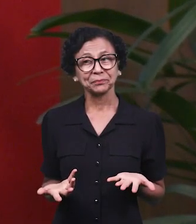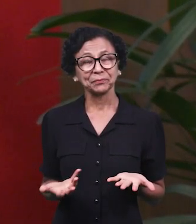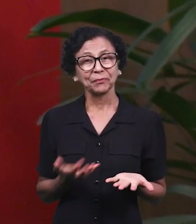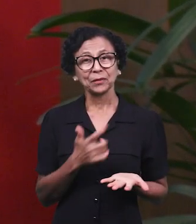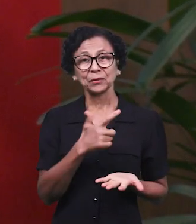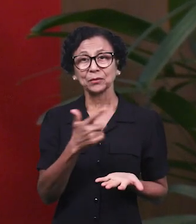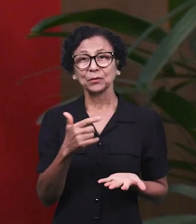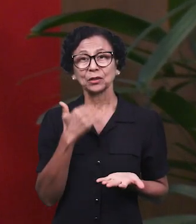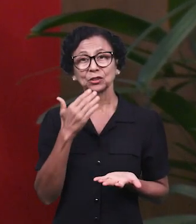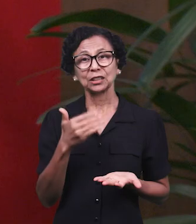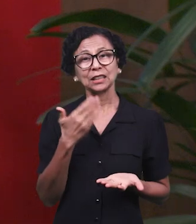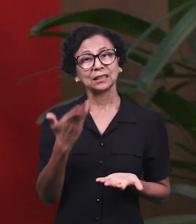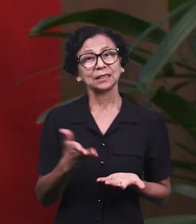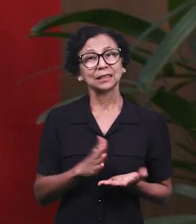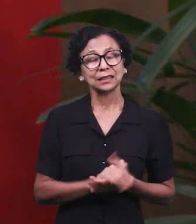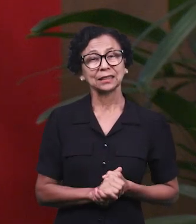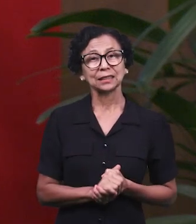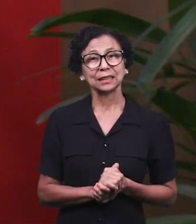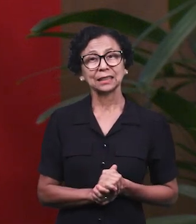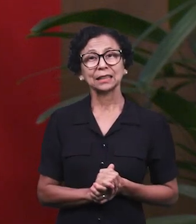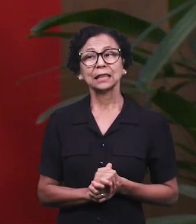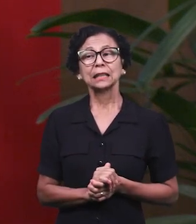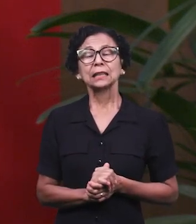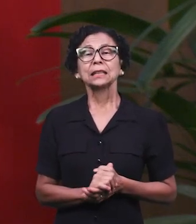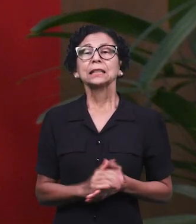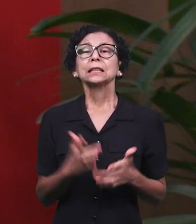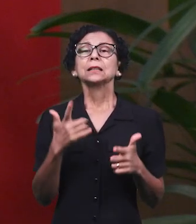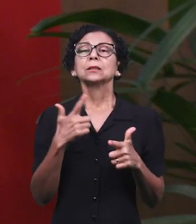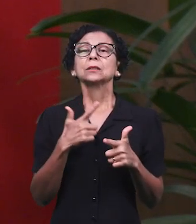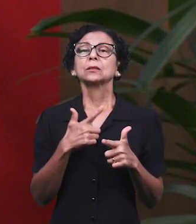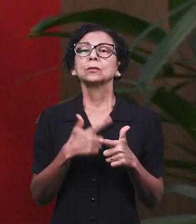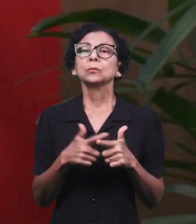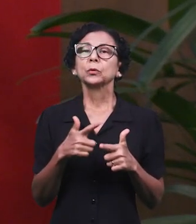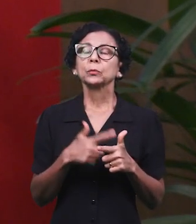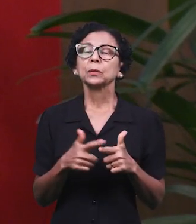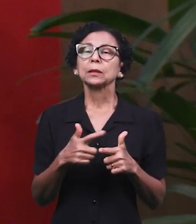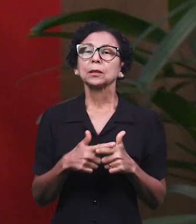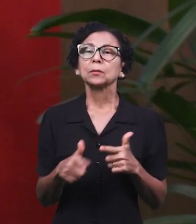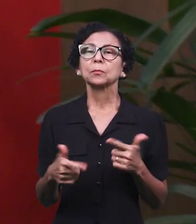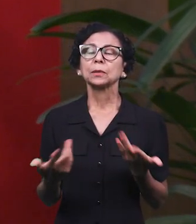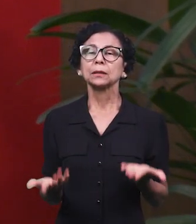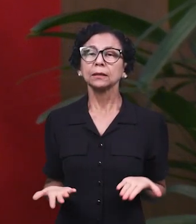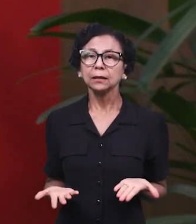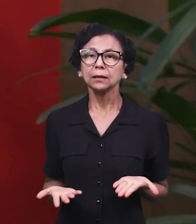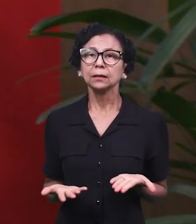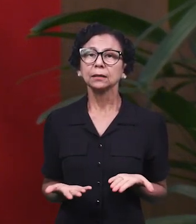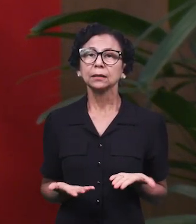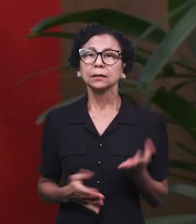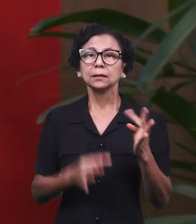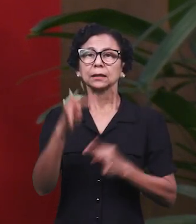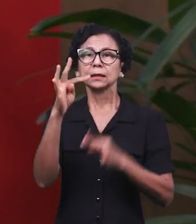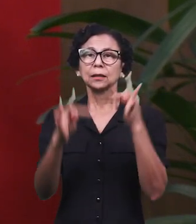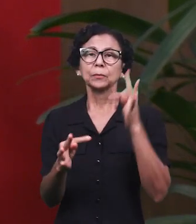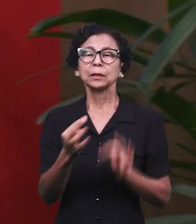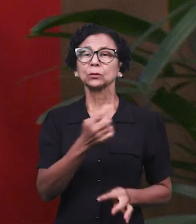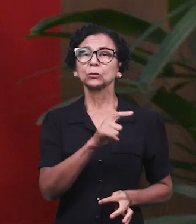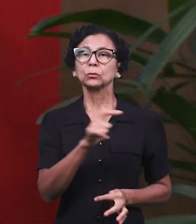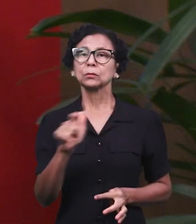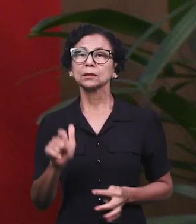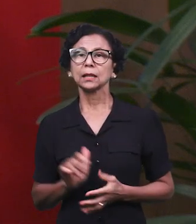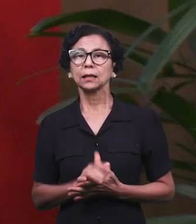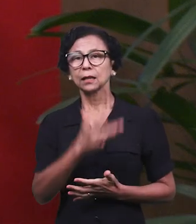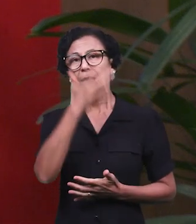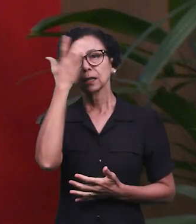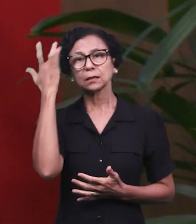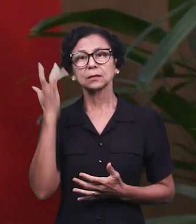não tratamos a raiz do problema. Diferente se é um paciente que já tem esse hábito em casa e aí ele traz para nós,